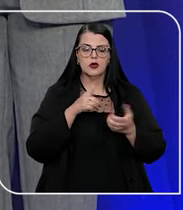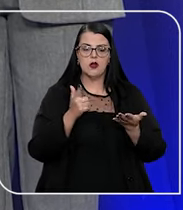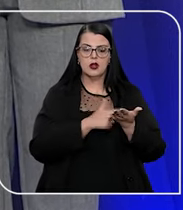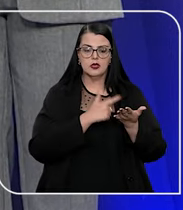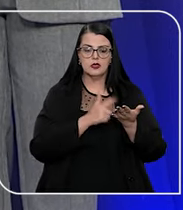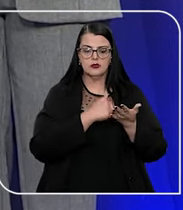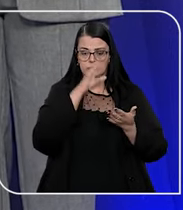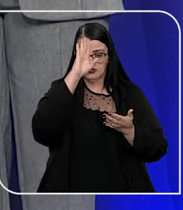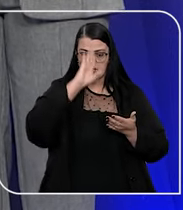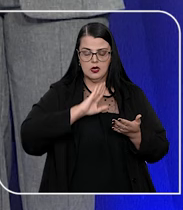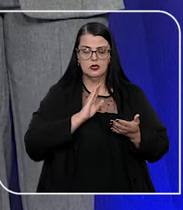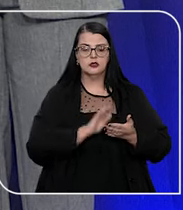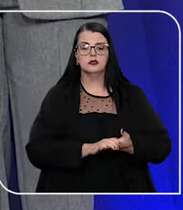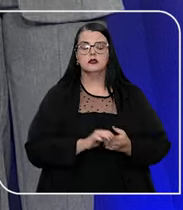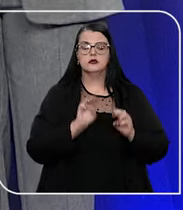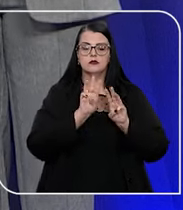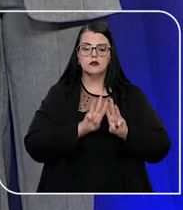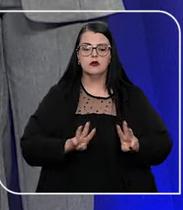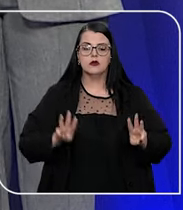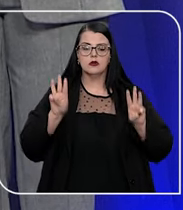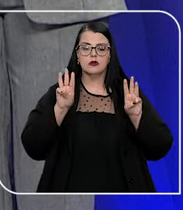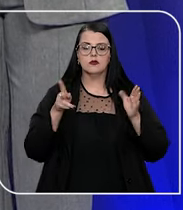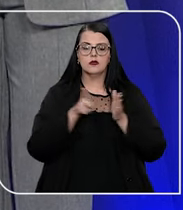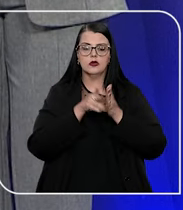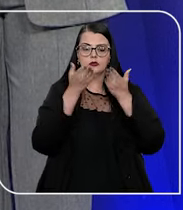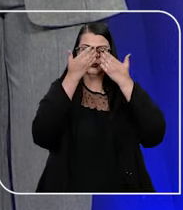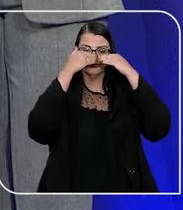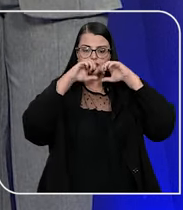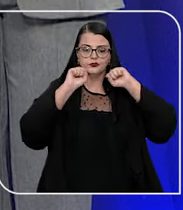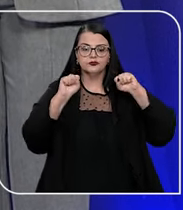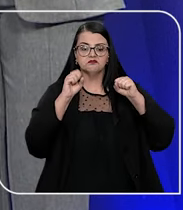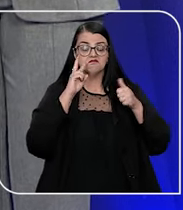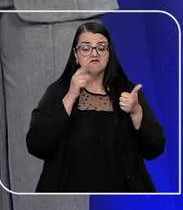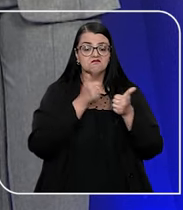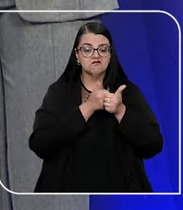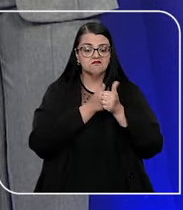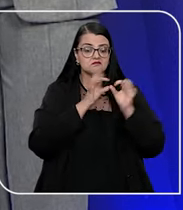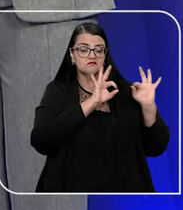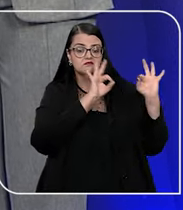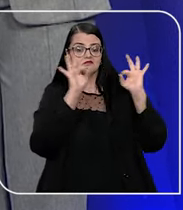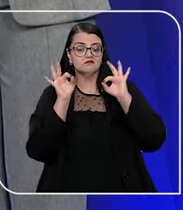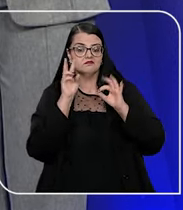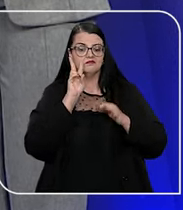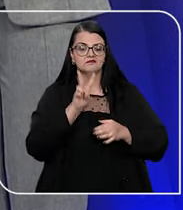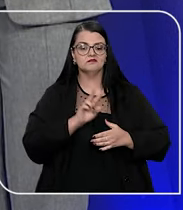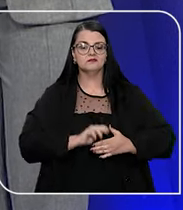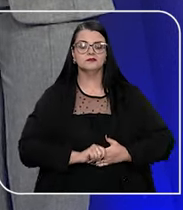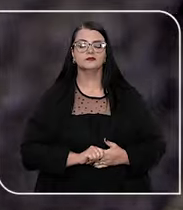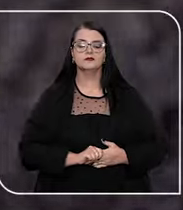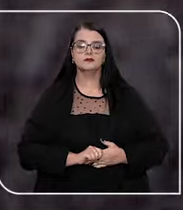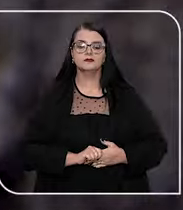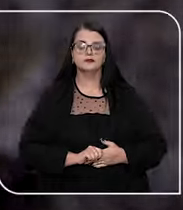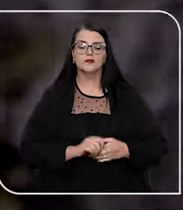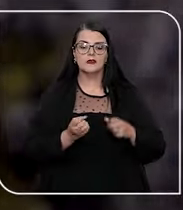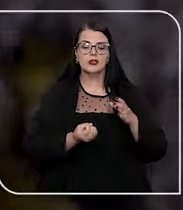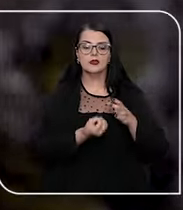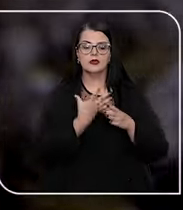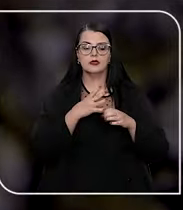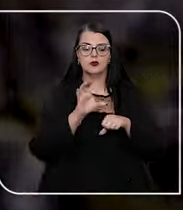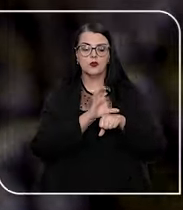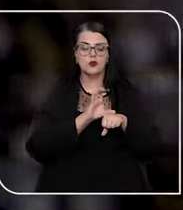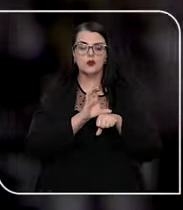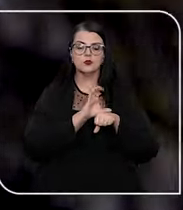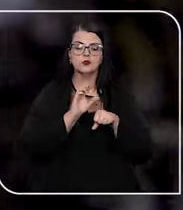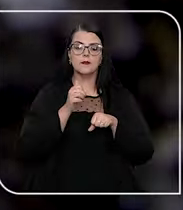livro está disponível gratuitamente no site da corte eu acompanhei o evento vamos conferir